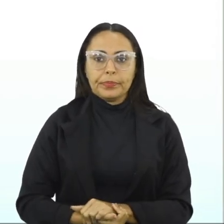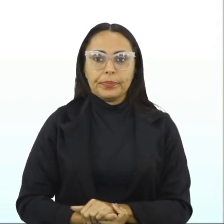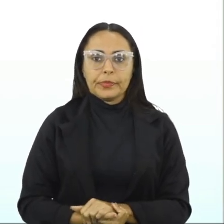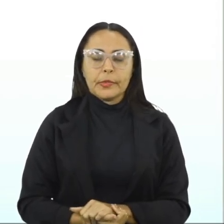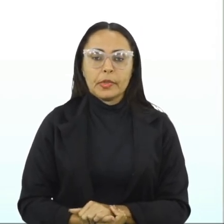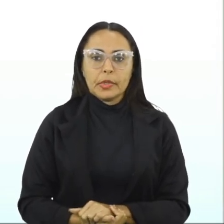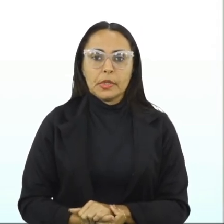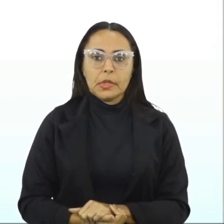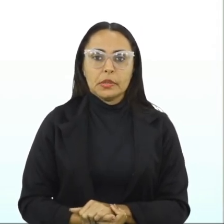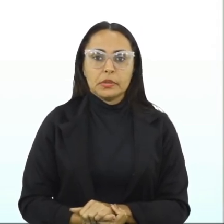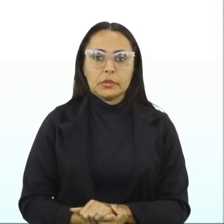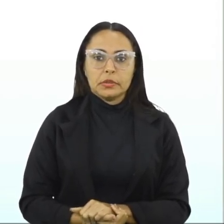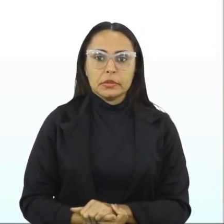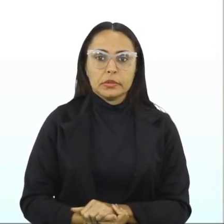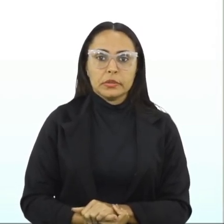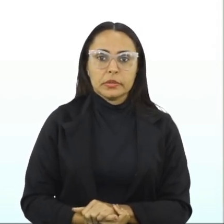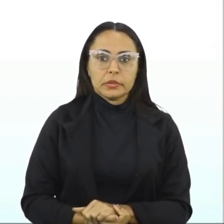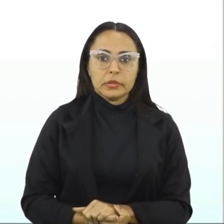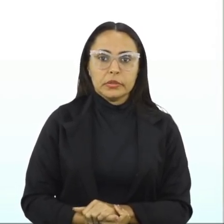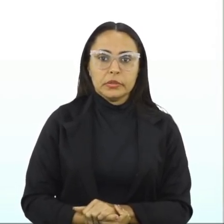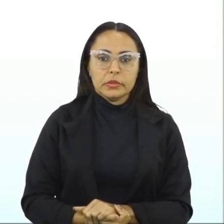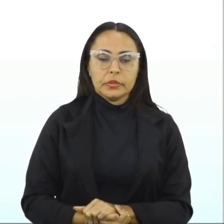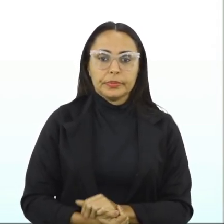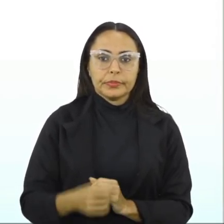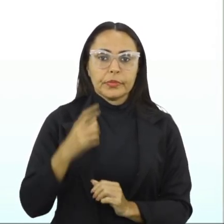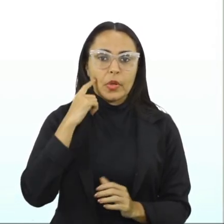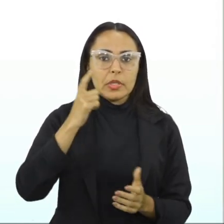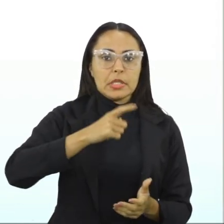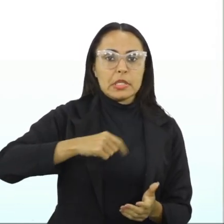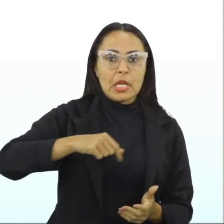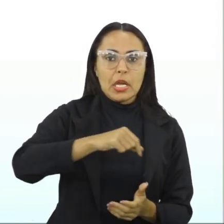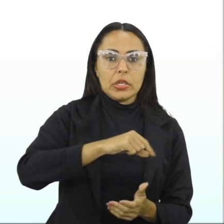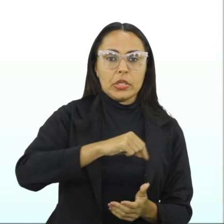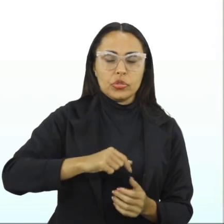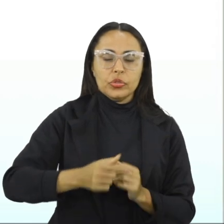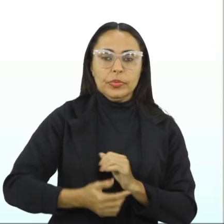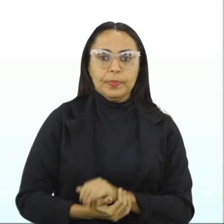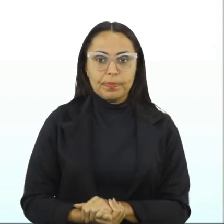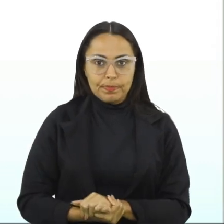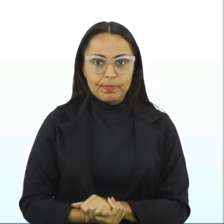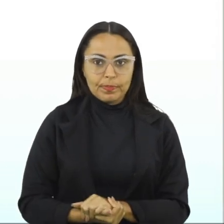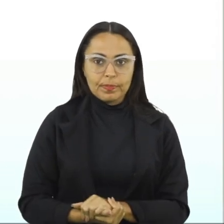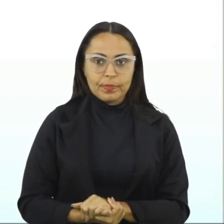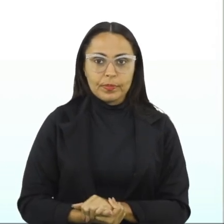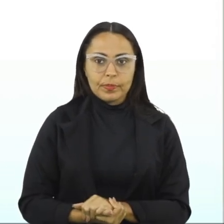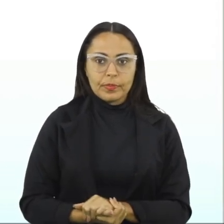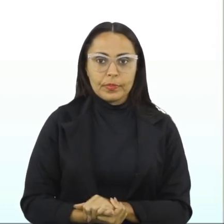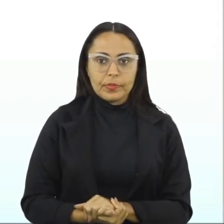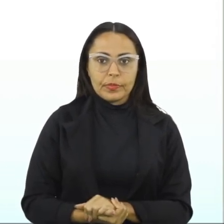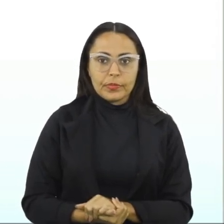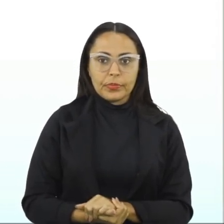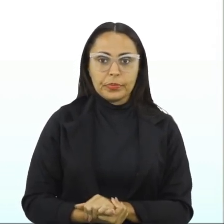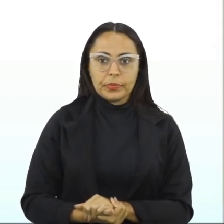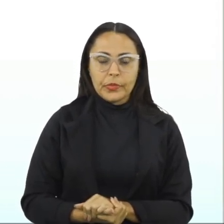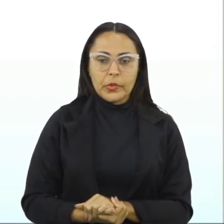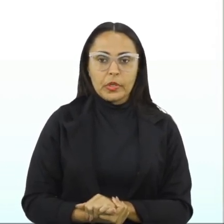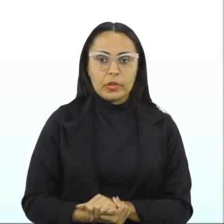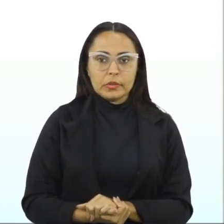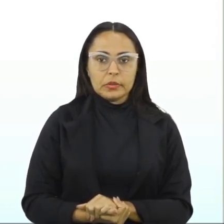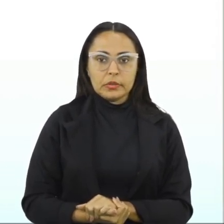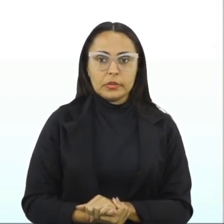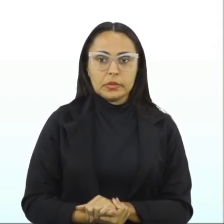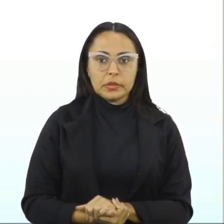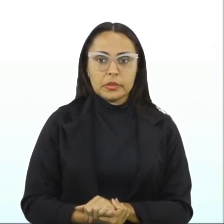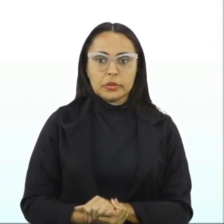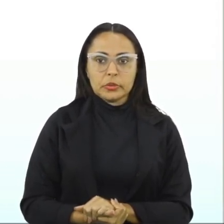e é aqui que a gente vai trabalhar com os sais minerais. A gente vai ter a água e os sais